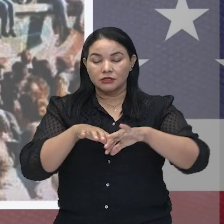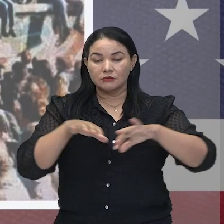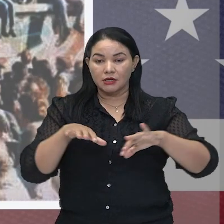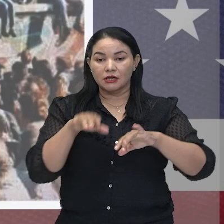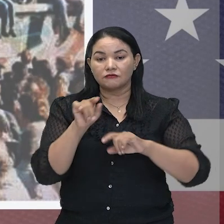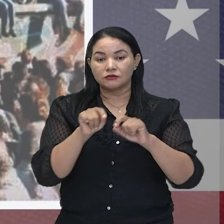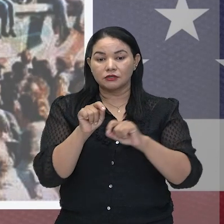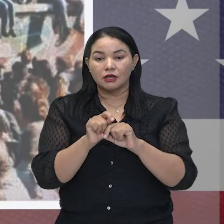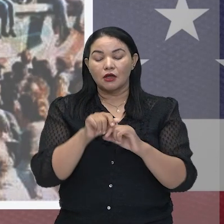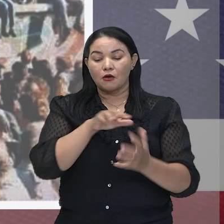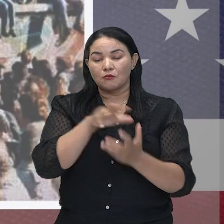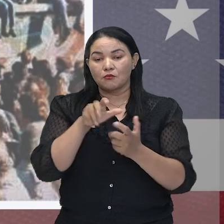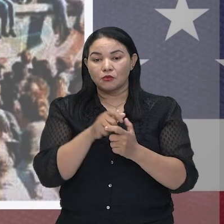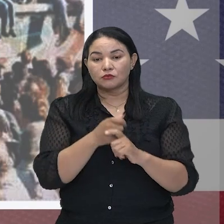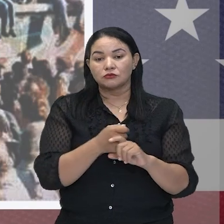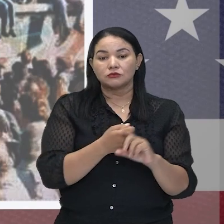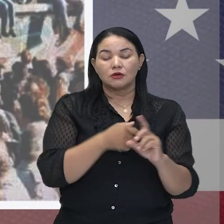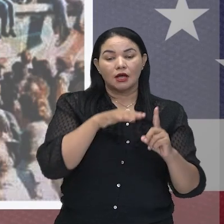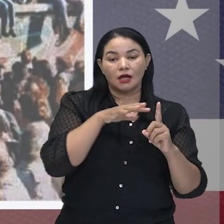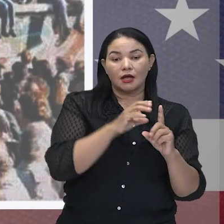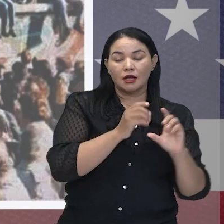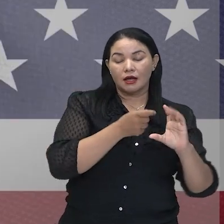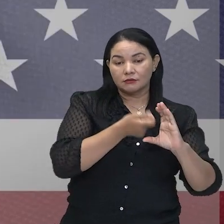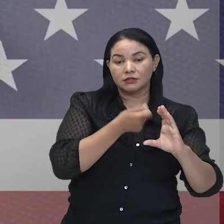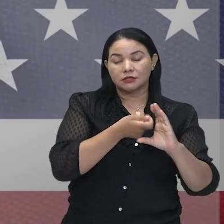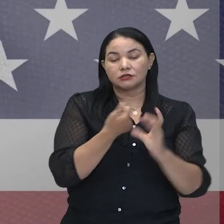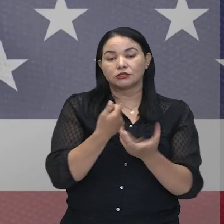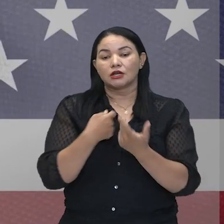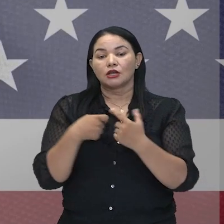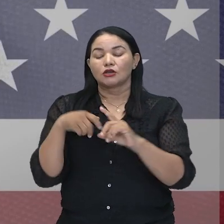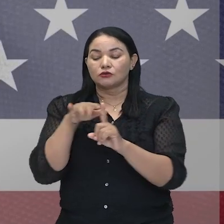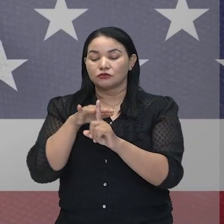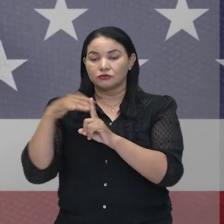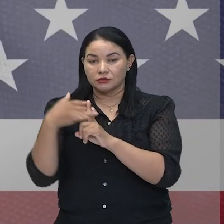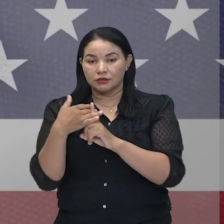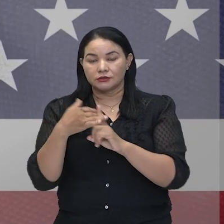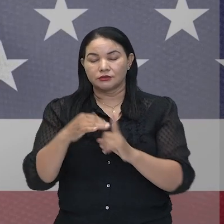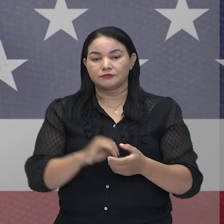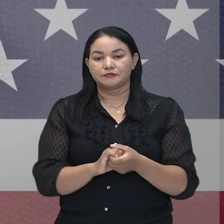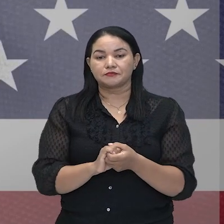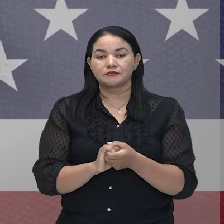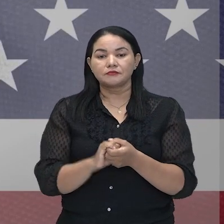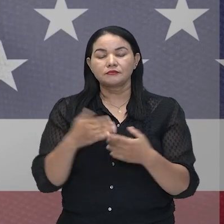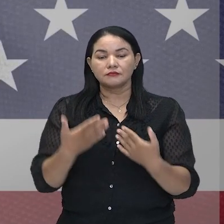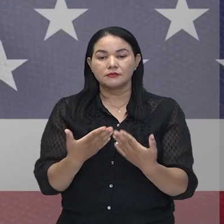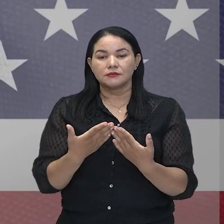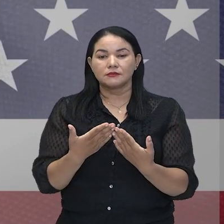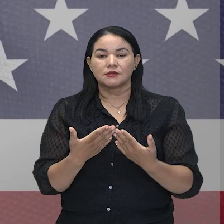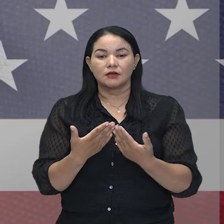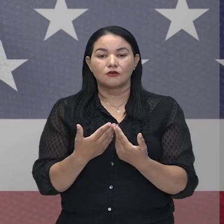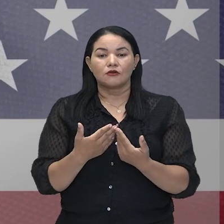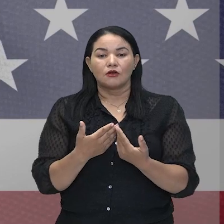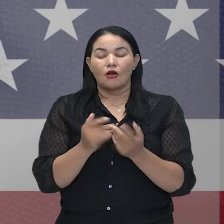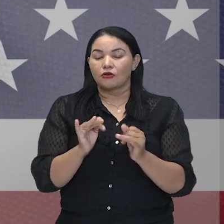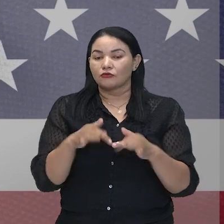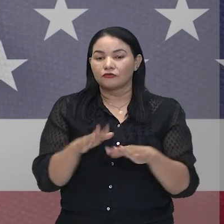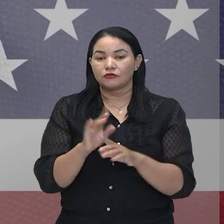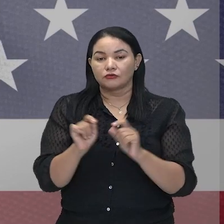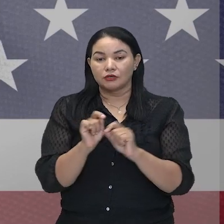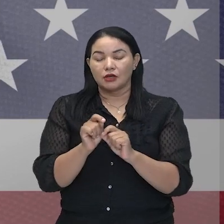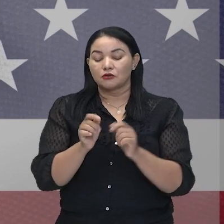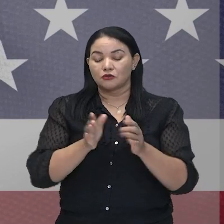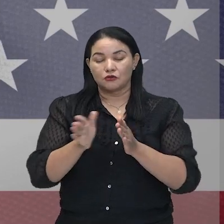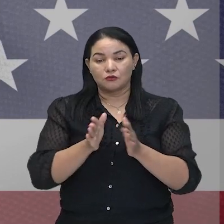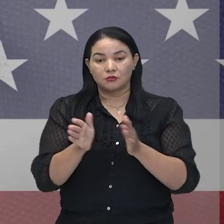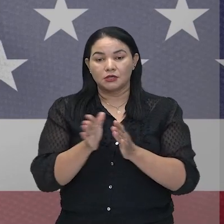mundo capitalista com o socialista, ok? Então, nós temos aí, de certa forma, o fim, então, desse período